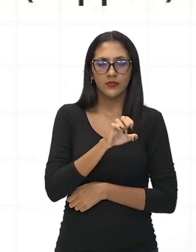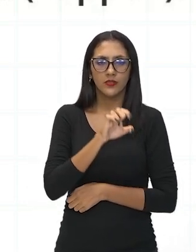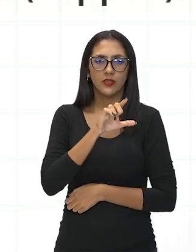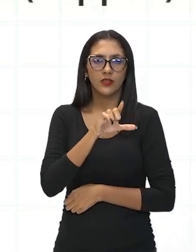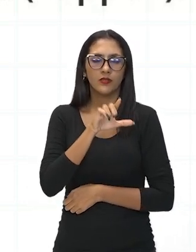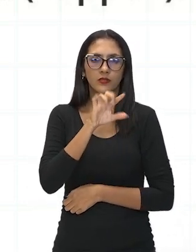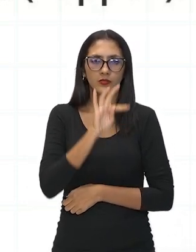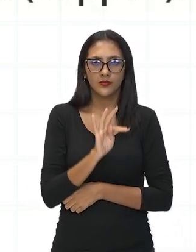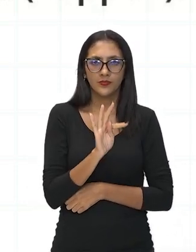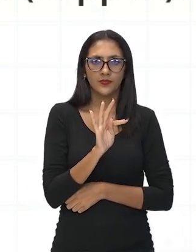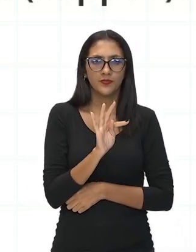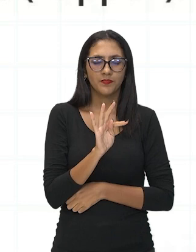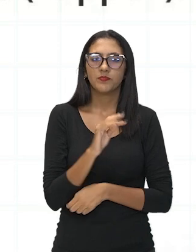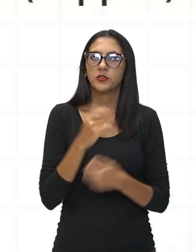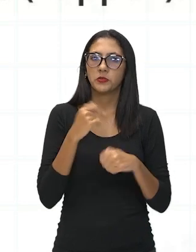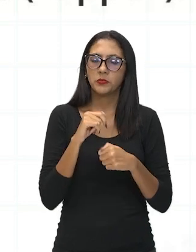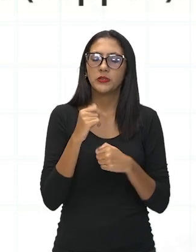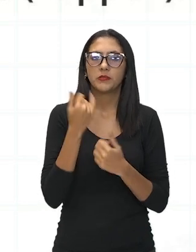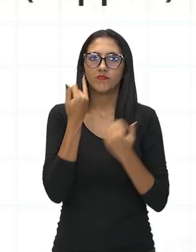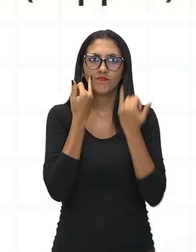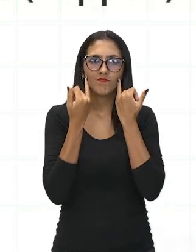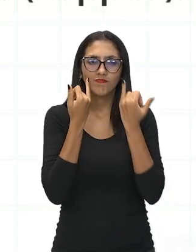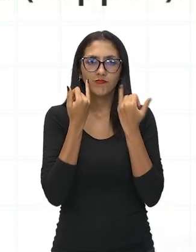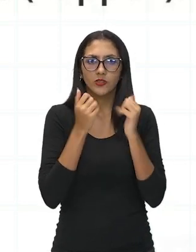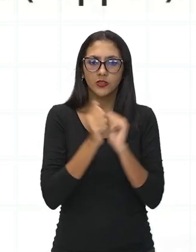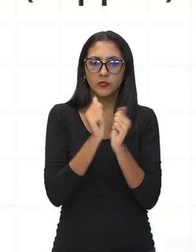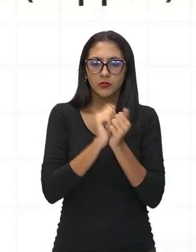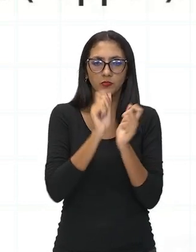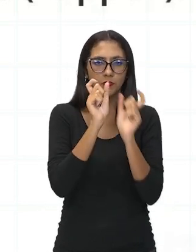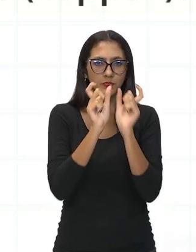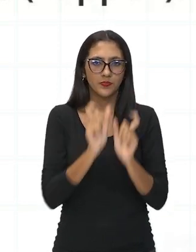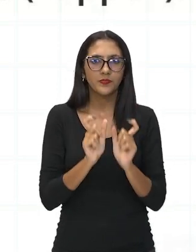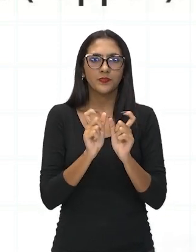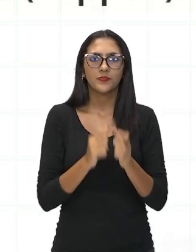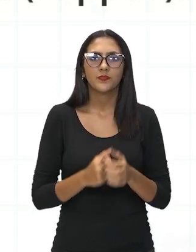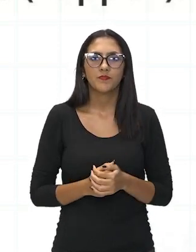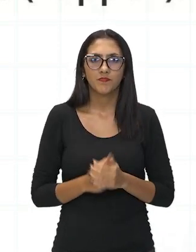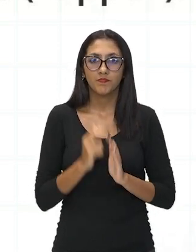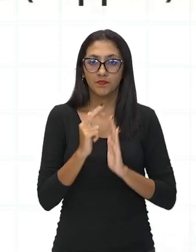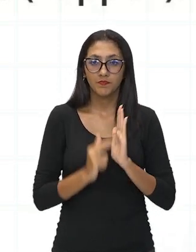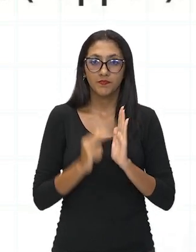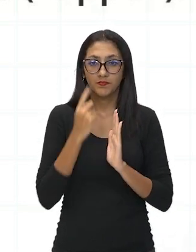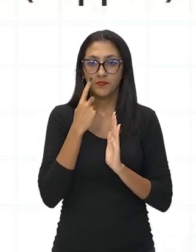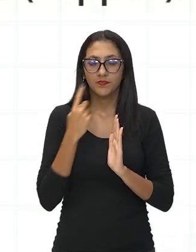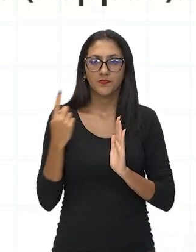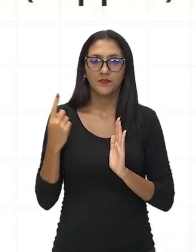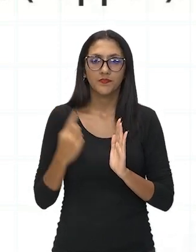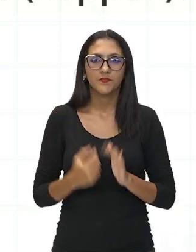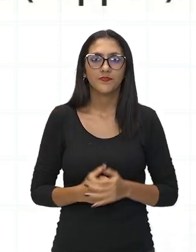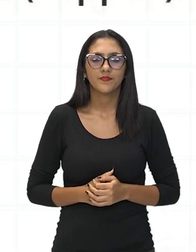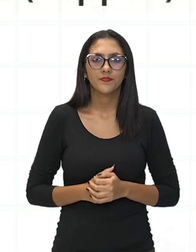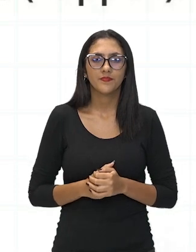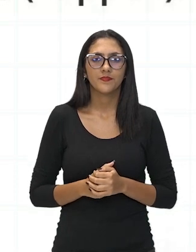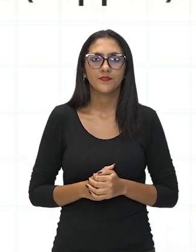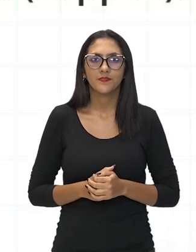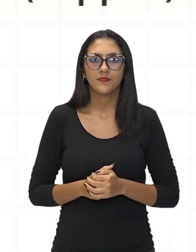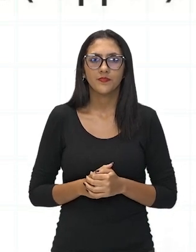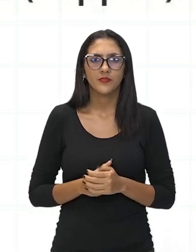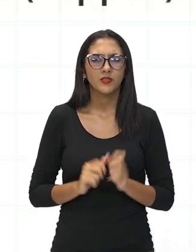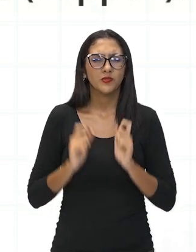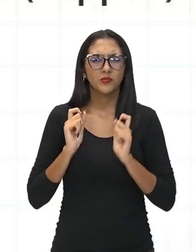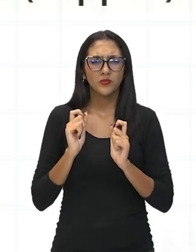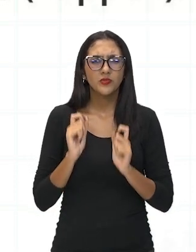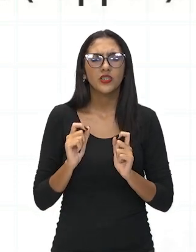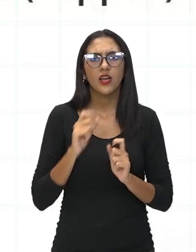de interpretação mesmo, tá? But he felt a sudden pain in his leg. Então, ele sentiu, assim, uma